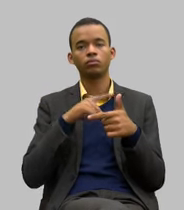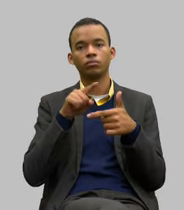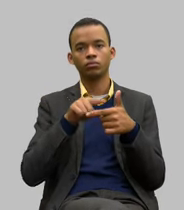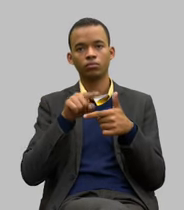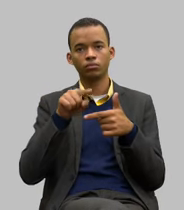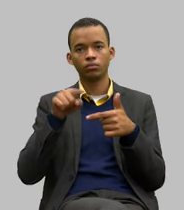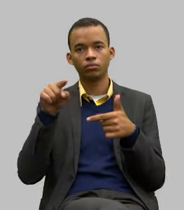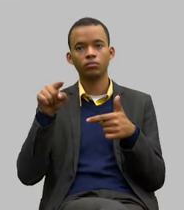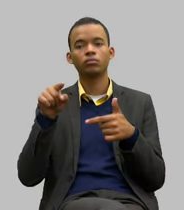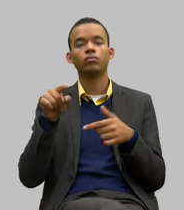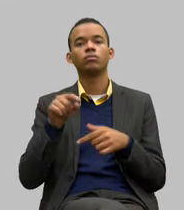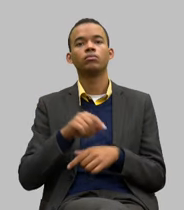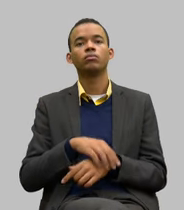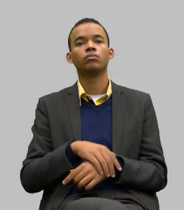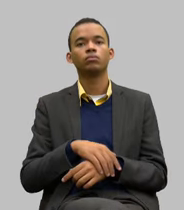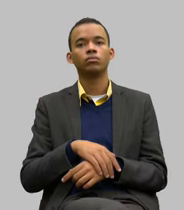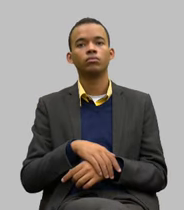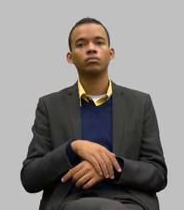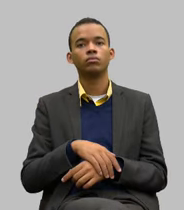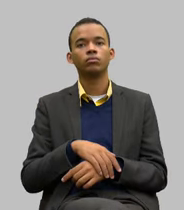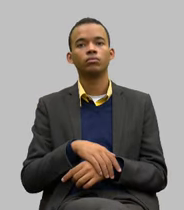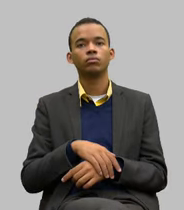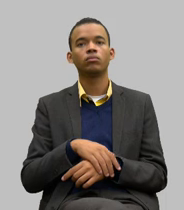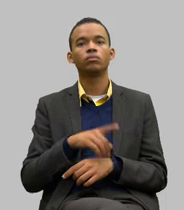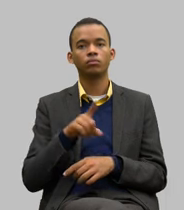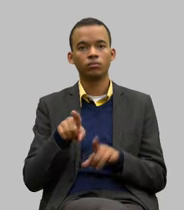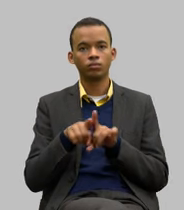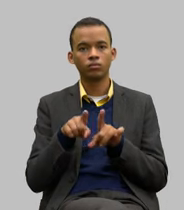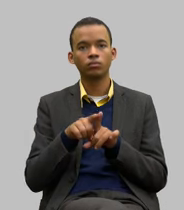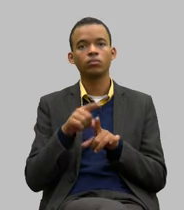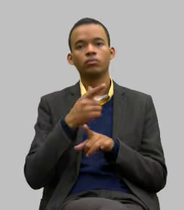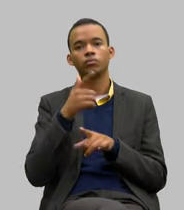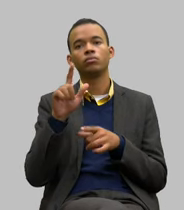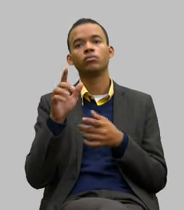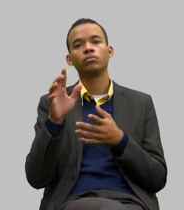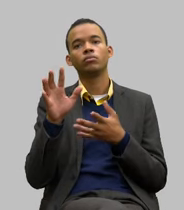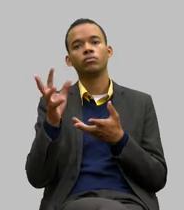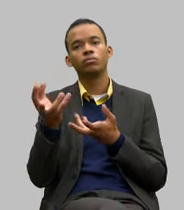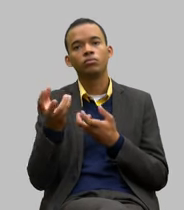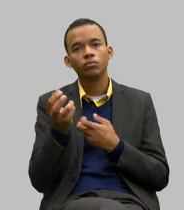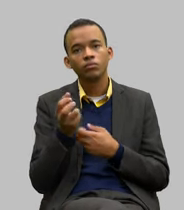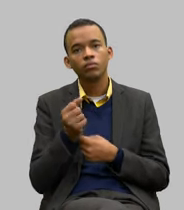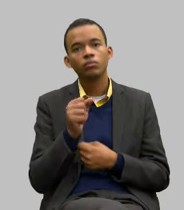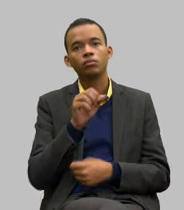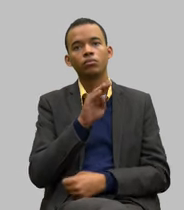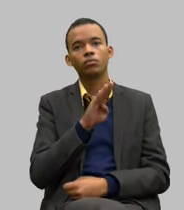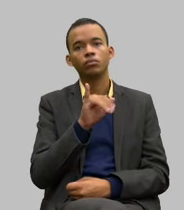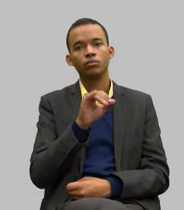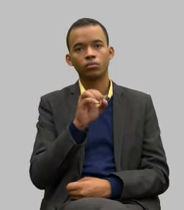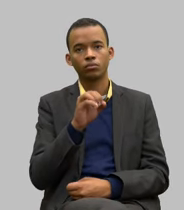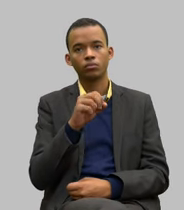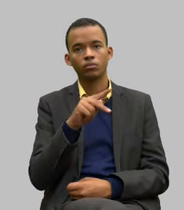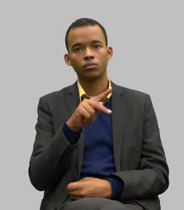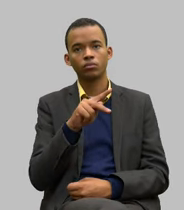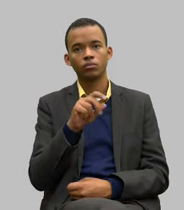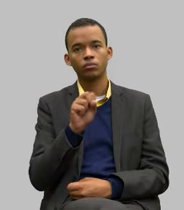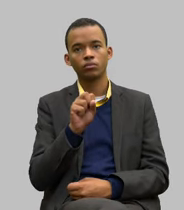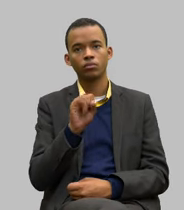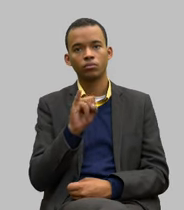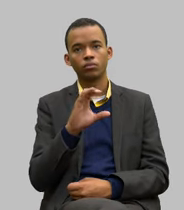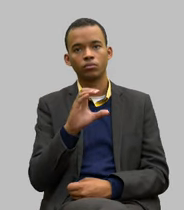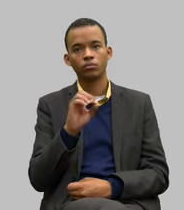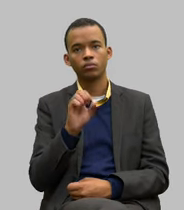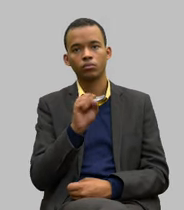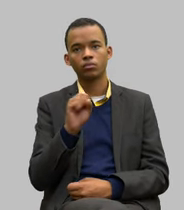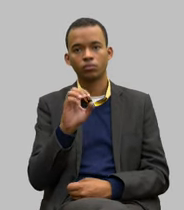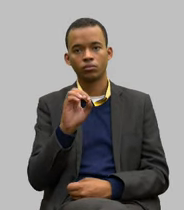um dado interessante Deputado é esse atendimento biopsico social a gente sabe que que que a a segurança tá doente